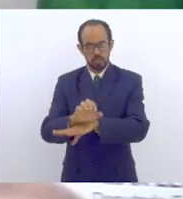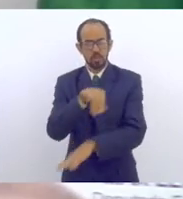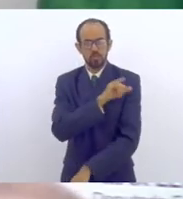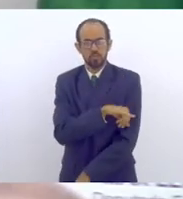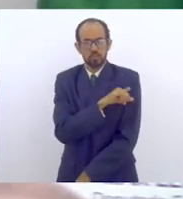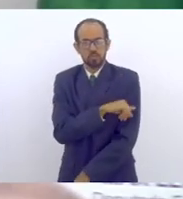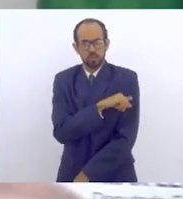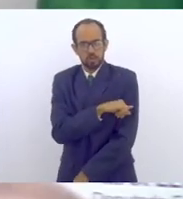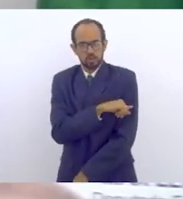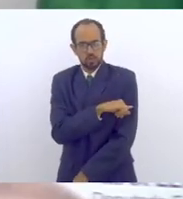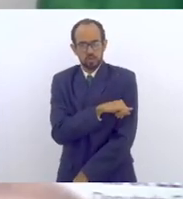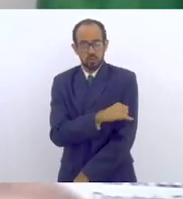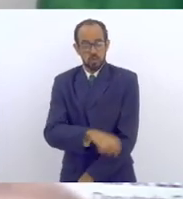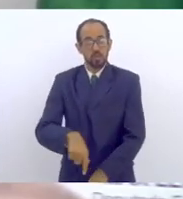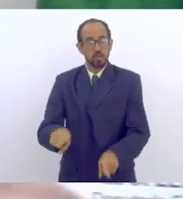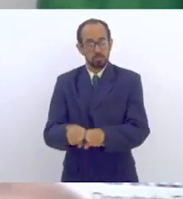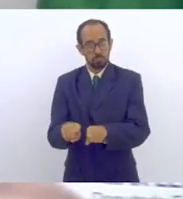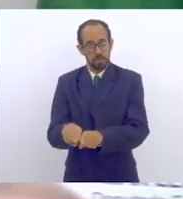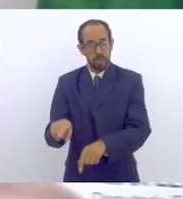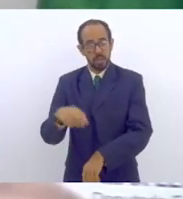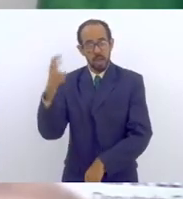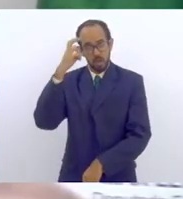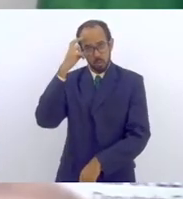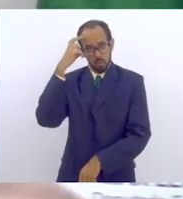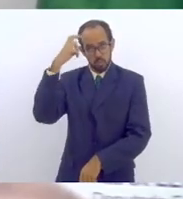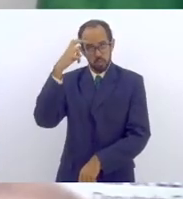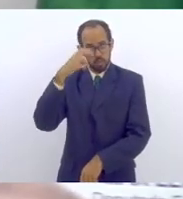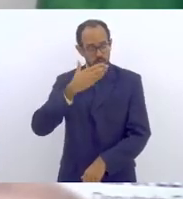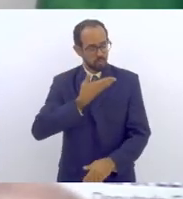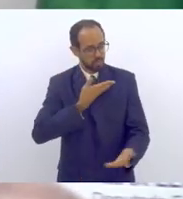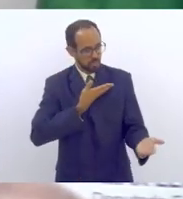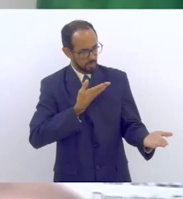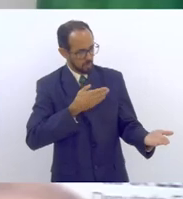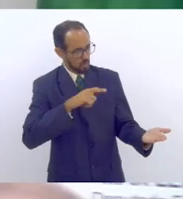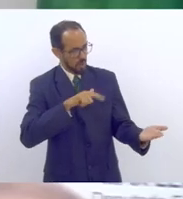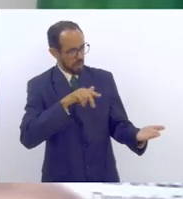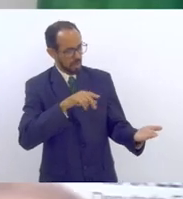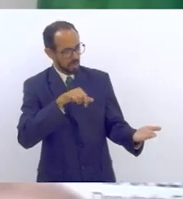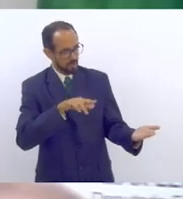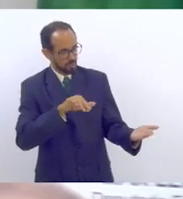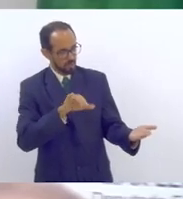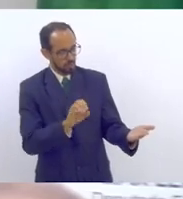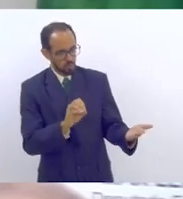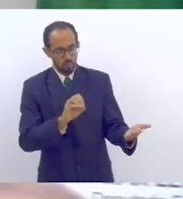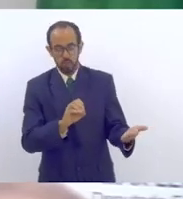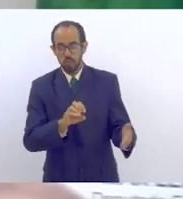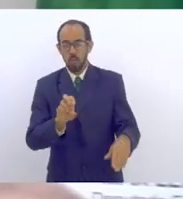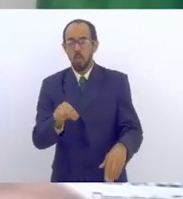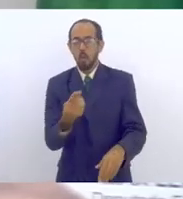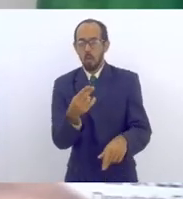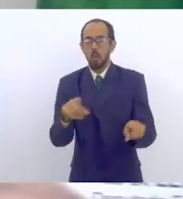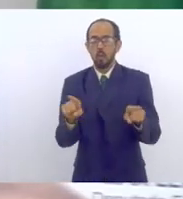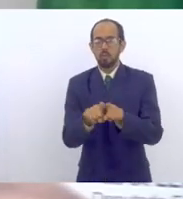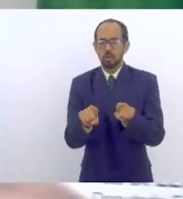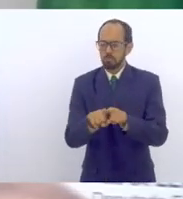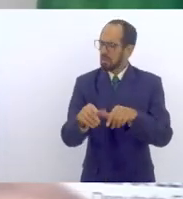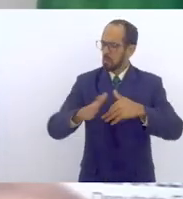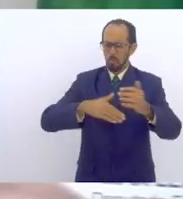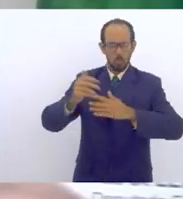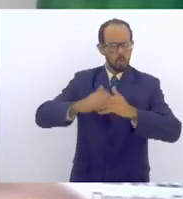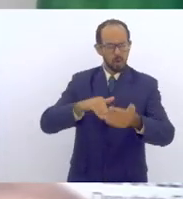seja na cultura o nosso amigo Leandro seja em qualquer